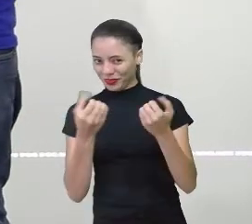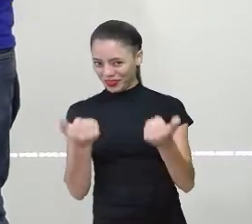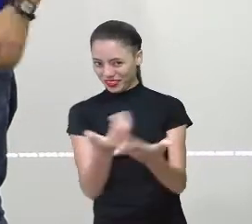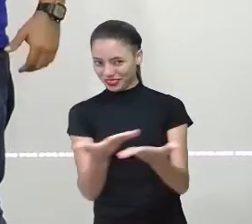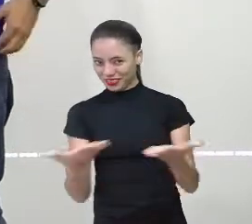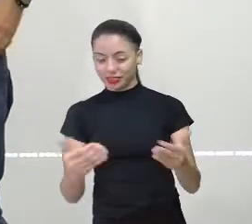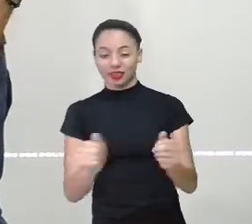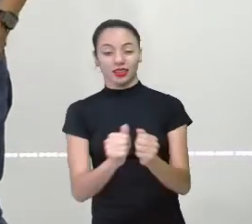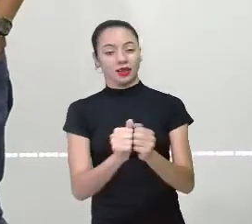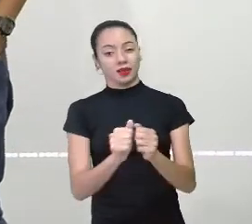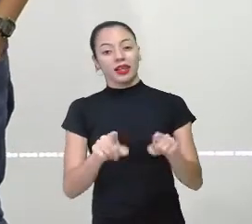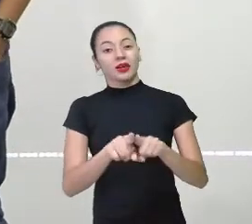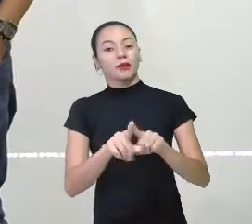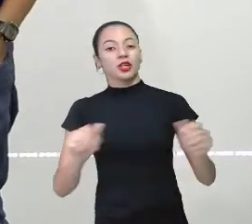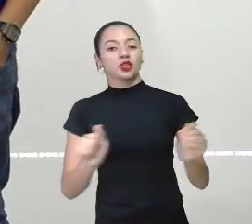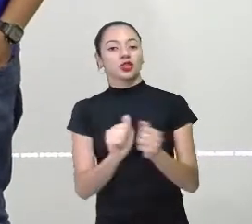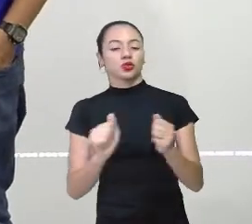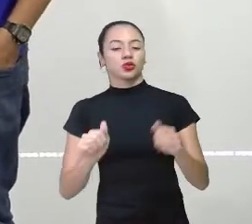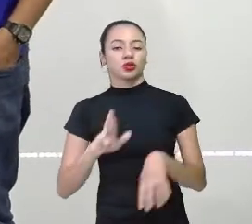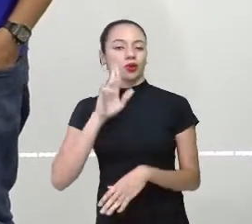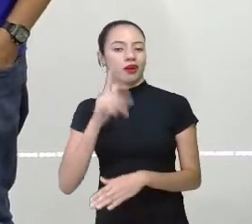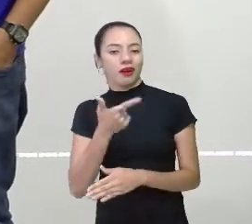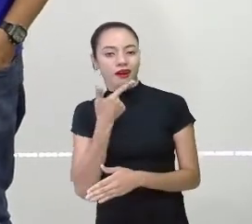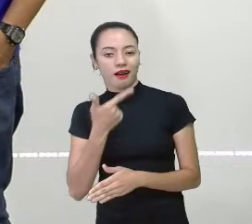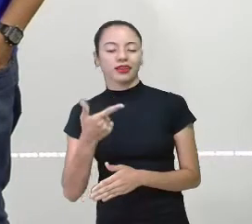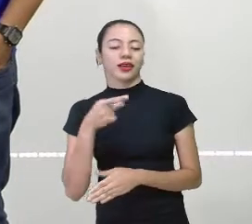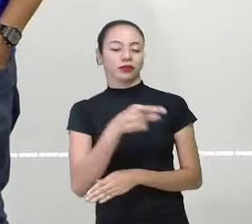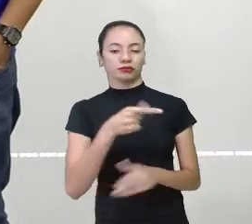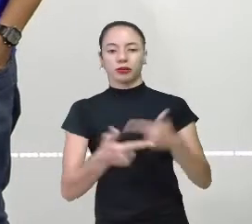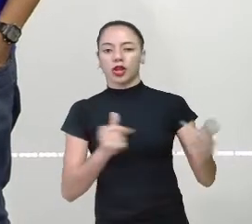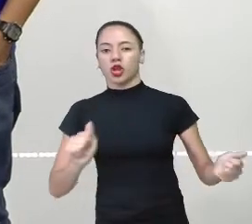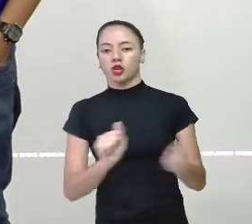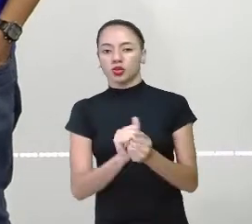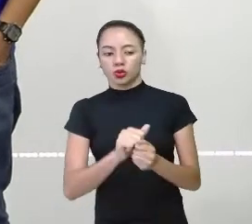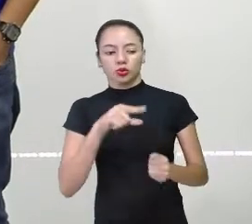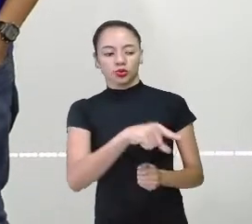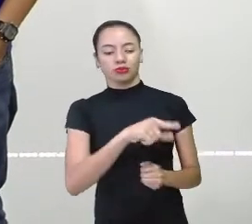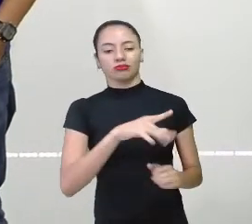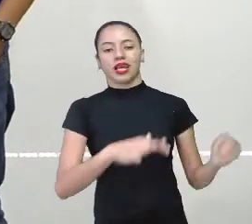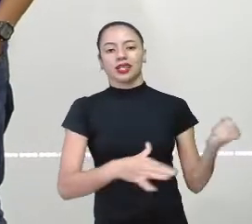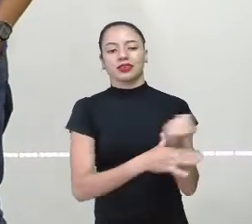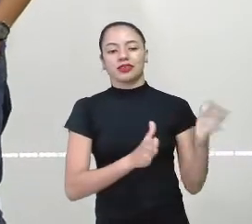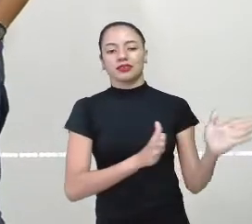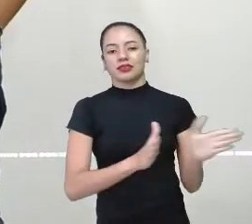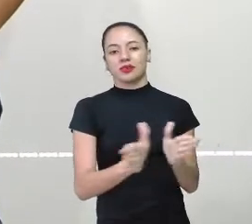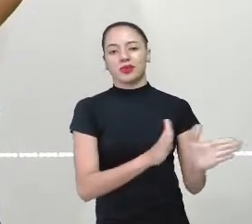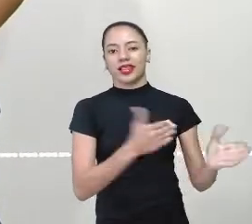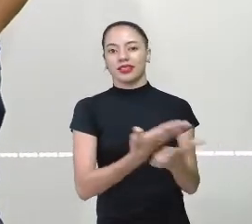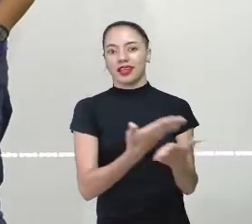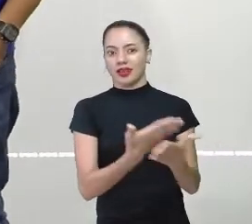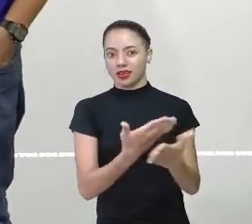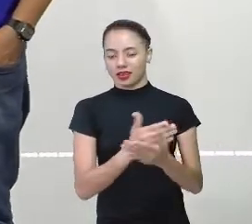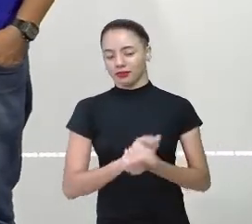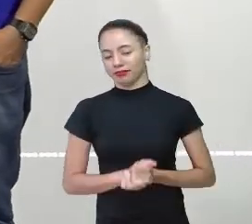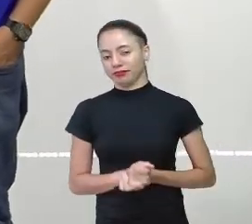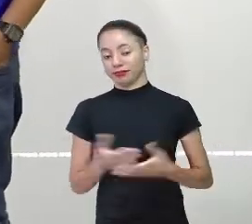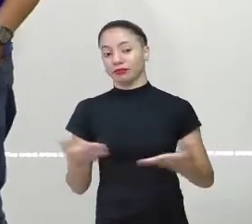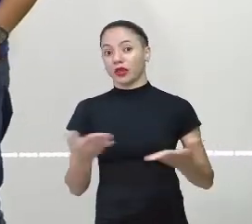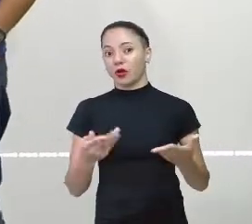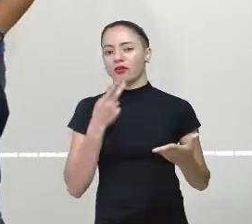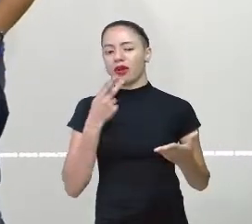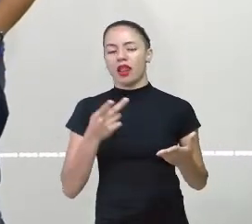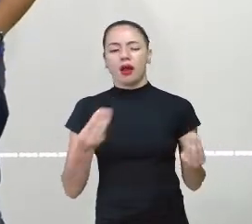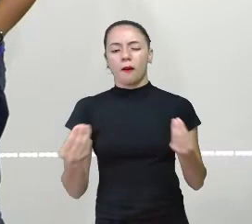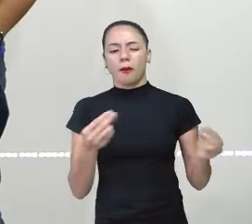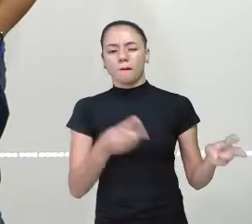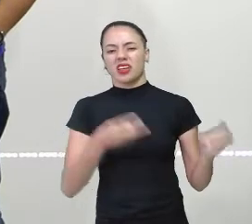aqui com Raquel, que está aqui trabalhando com a gente, deixando nossas aulas cada vez mais acessíveis. Vamos hoje falar como reconhecer o